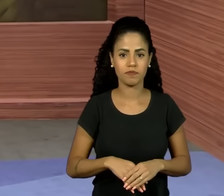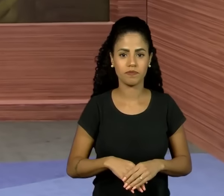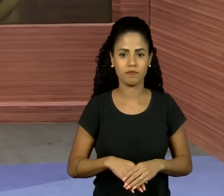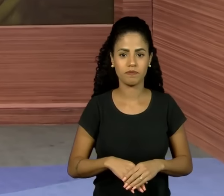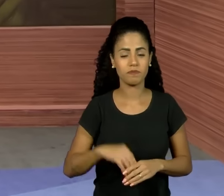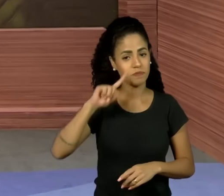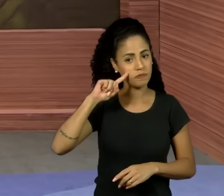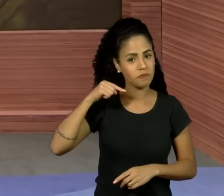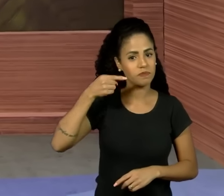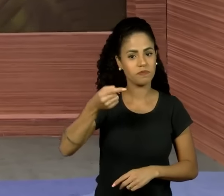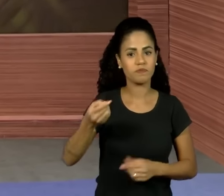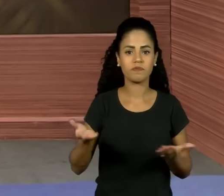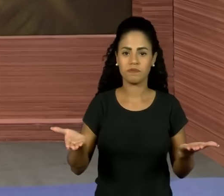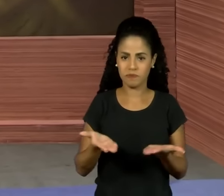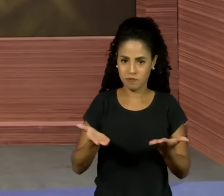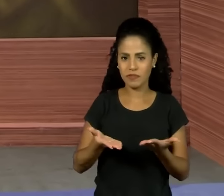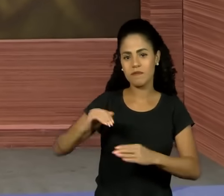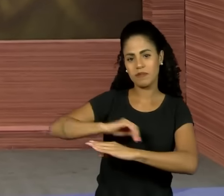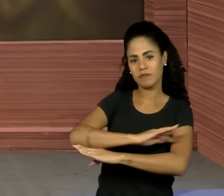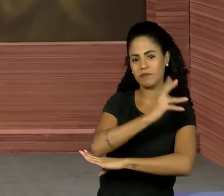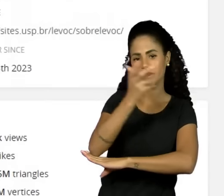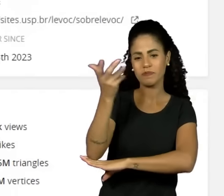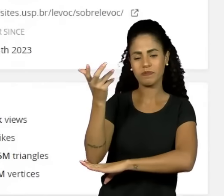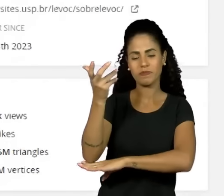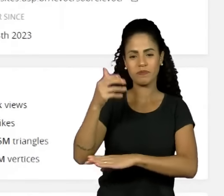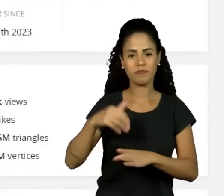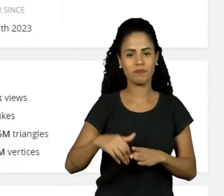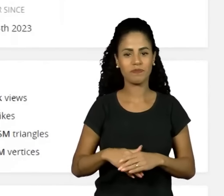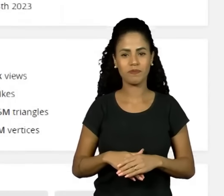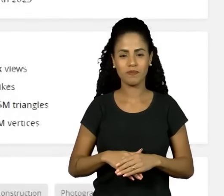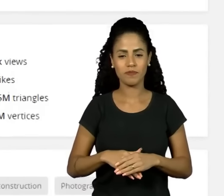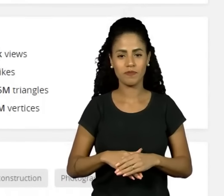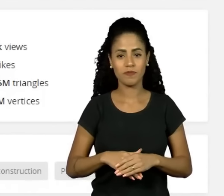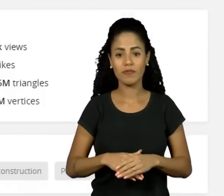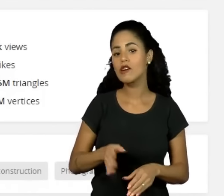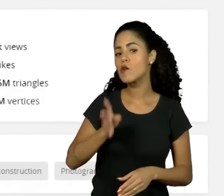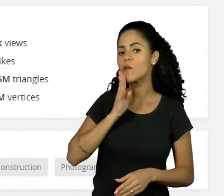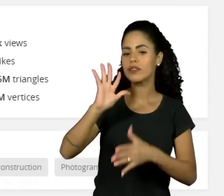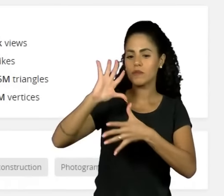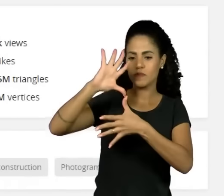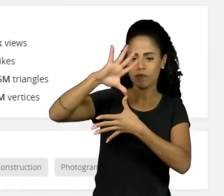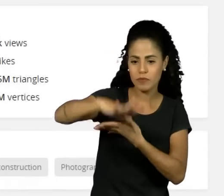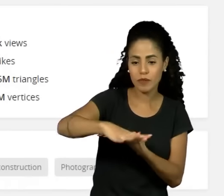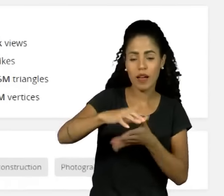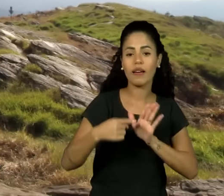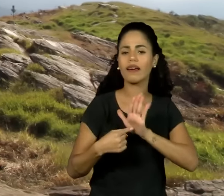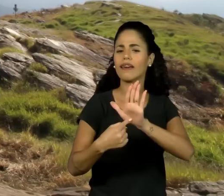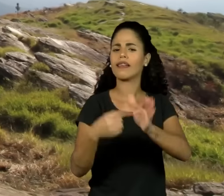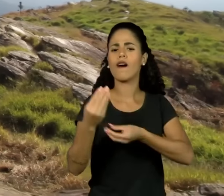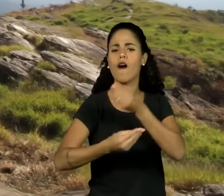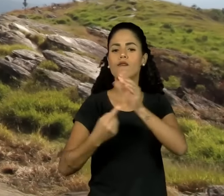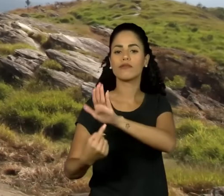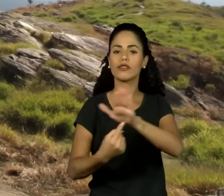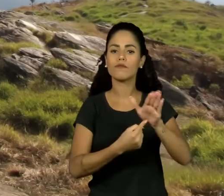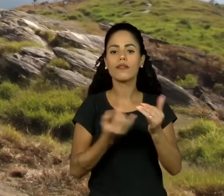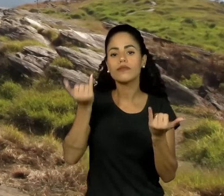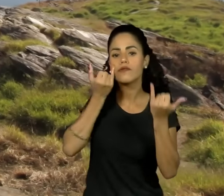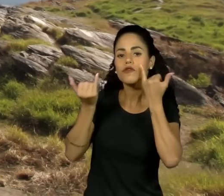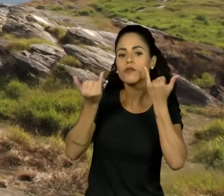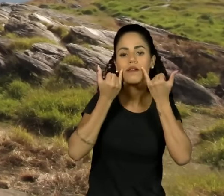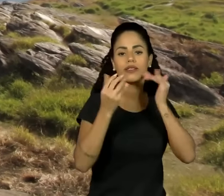E veja daqui a pouquinho aqui no Repórter Eco. Conheça o mapa digital interativo que reúne dados